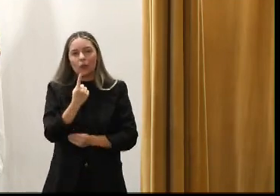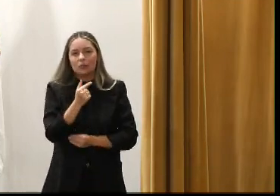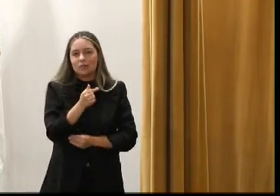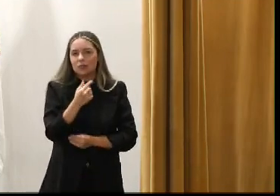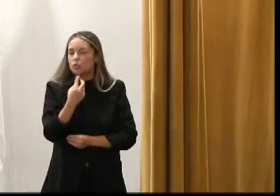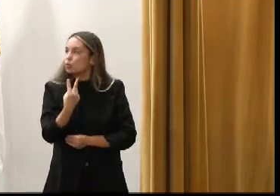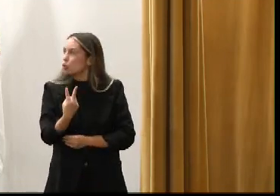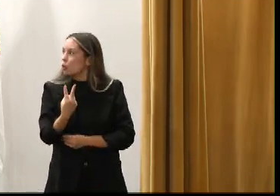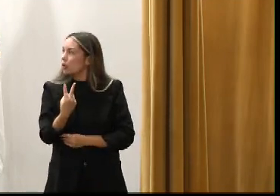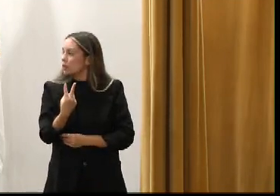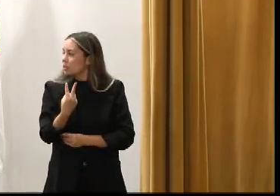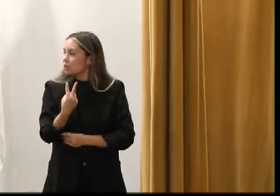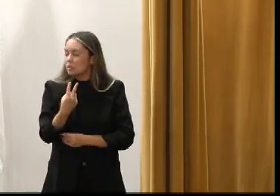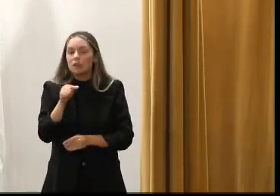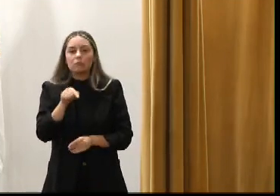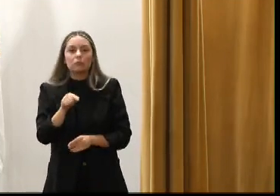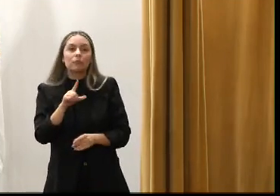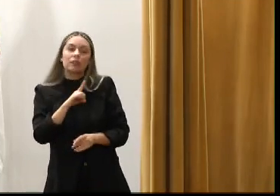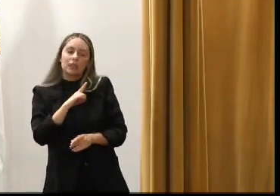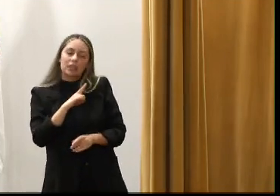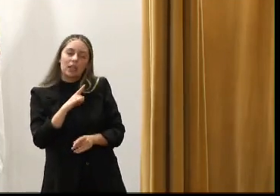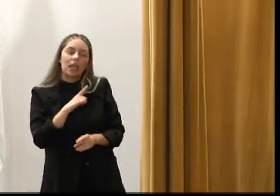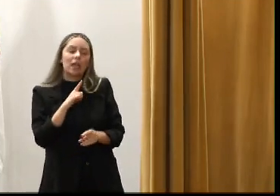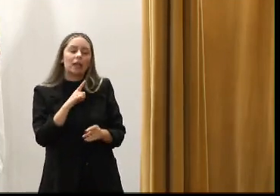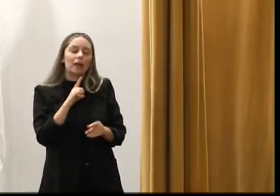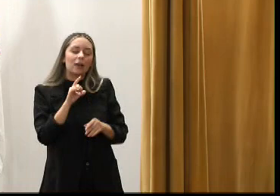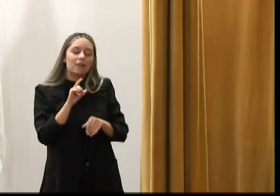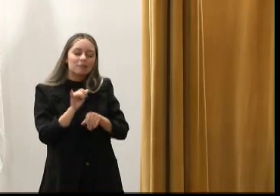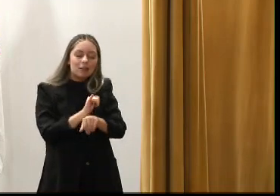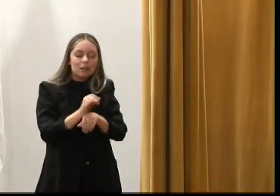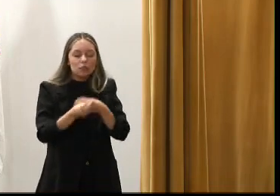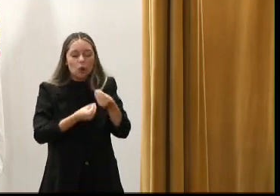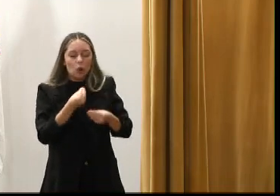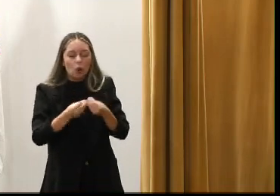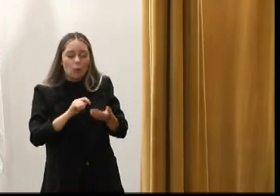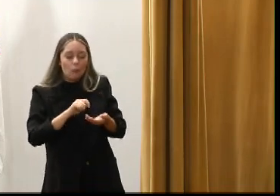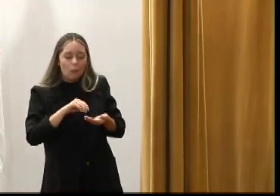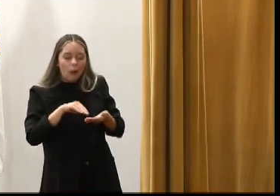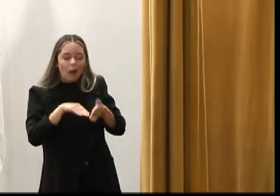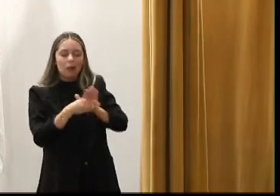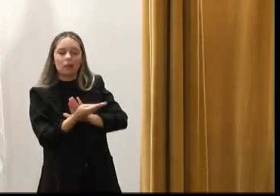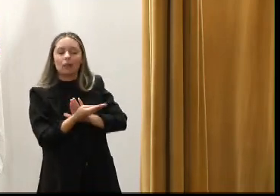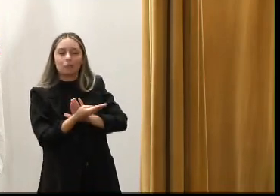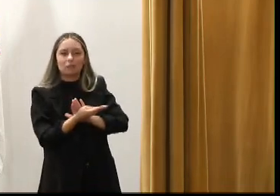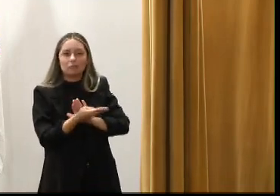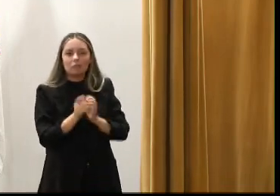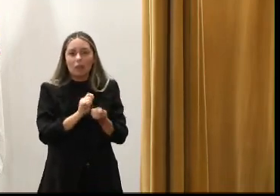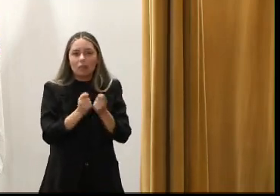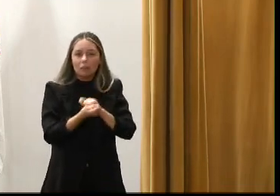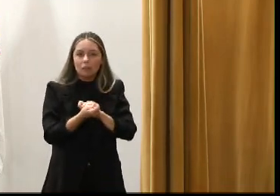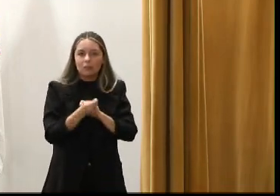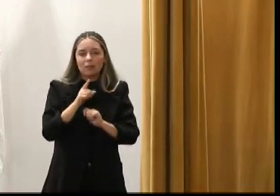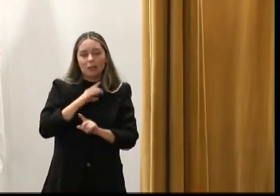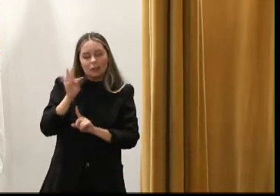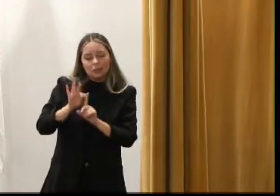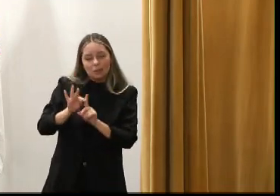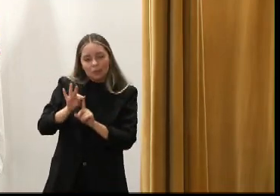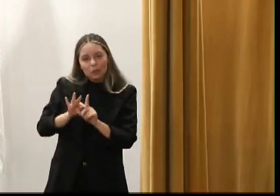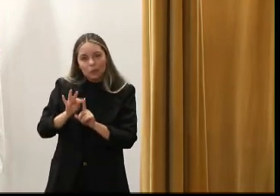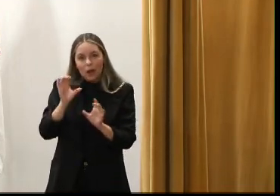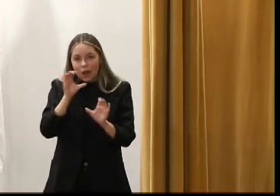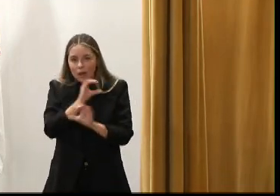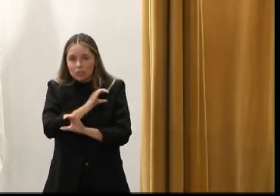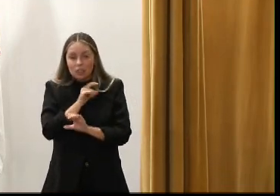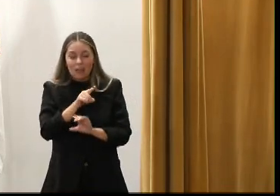872, eu tenho estratégias para lidar com ondas de calor, ilhas de calor, porque elas prometem ser um dos